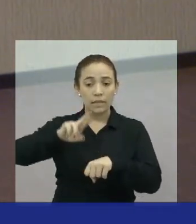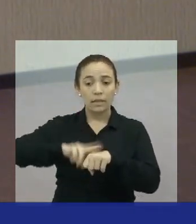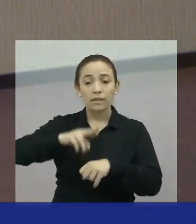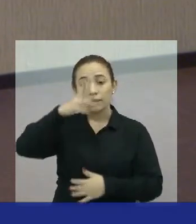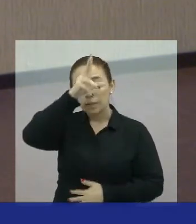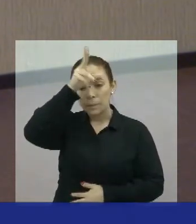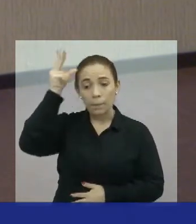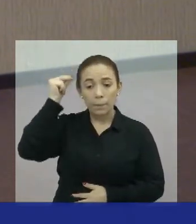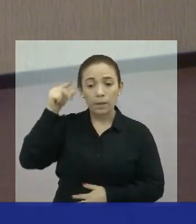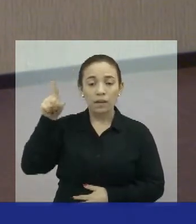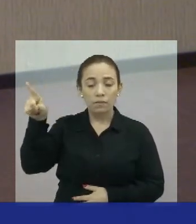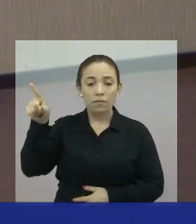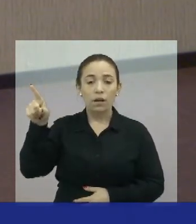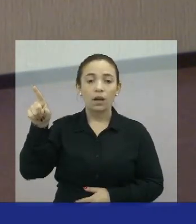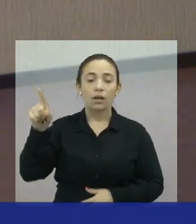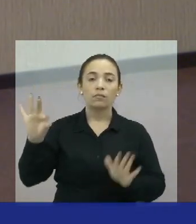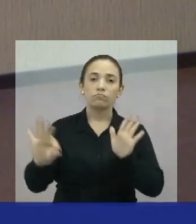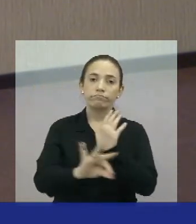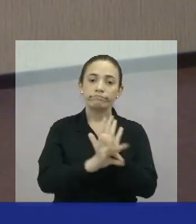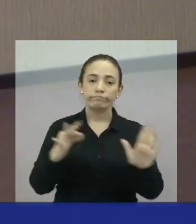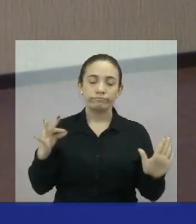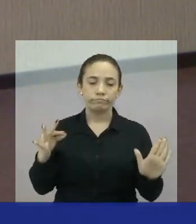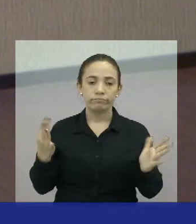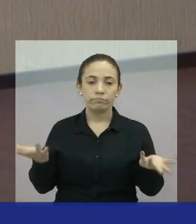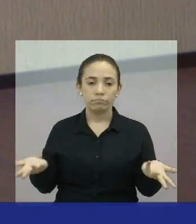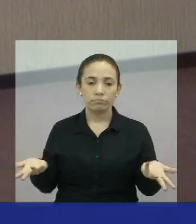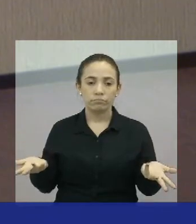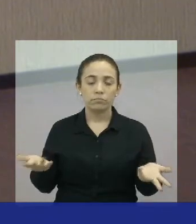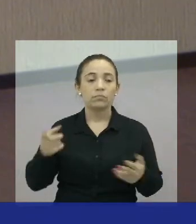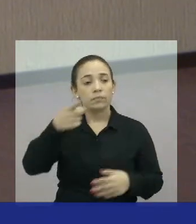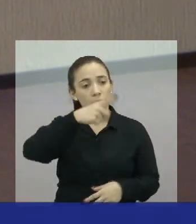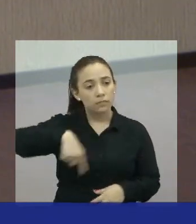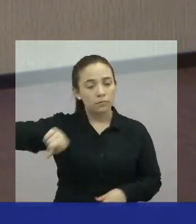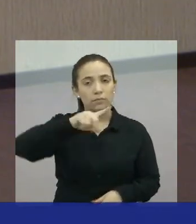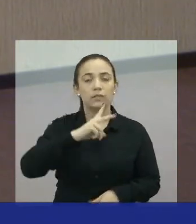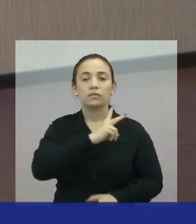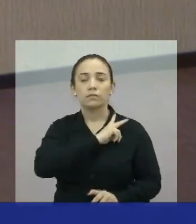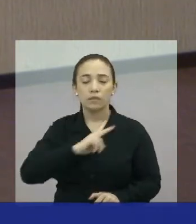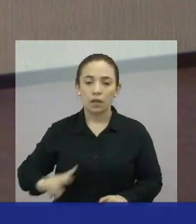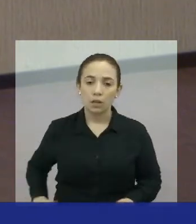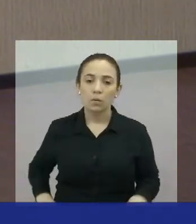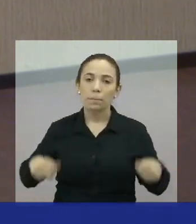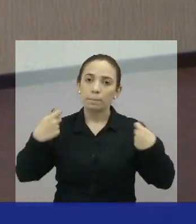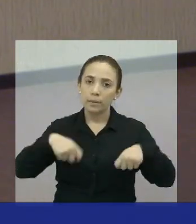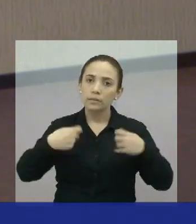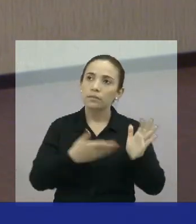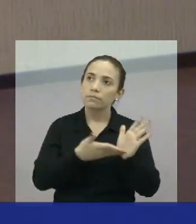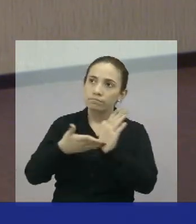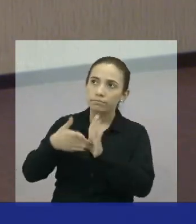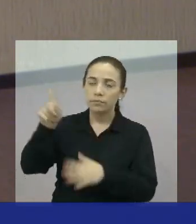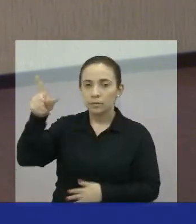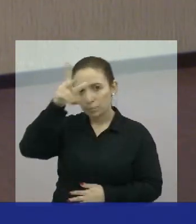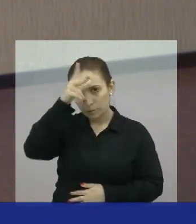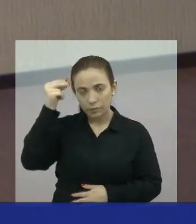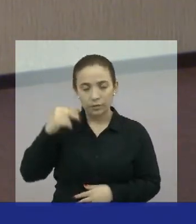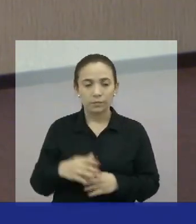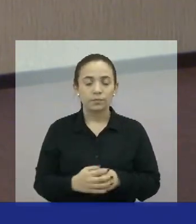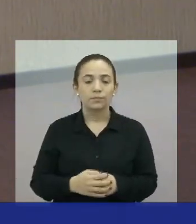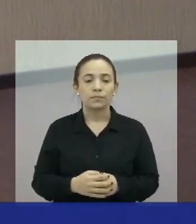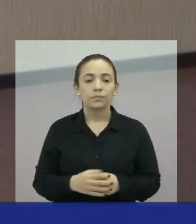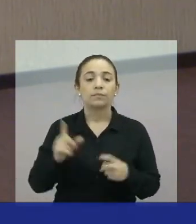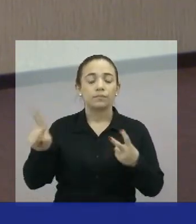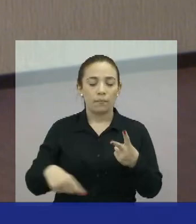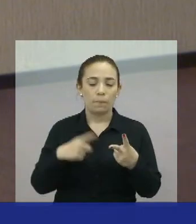prefeito, regulamentar. É uma tarefa para os vereadores levar essa pauta para o prefeito. O